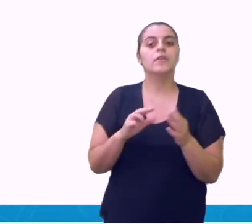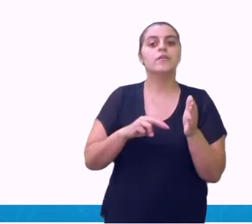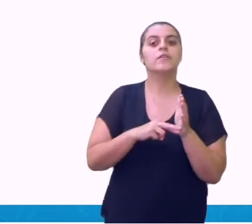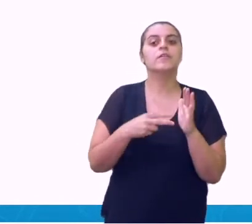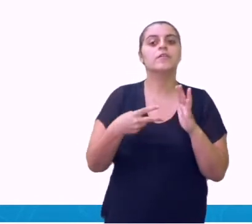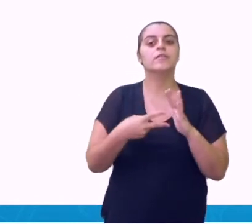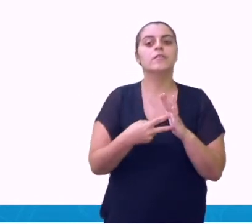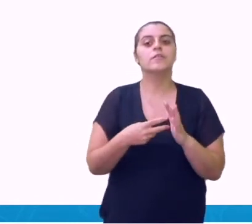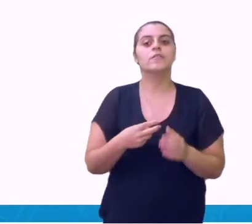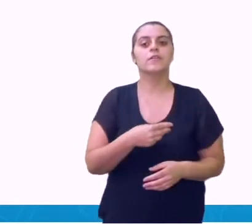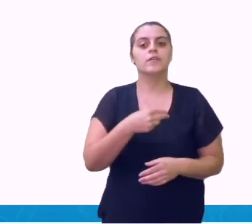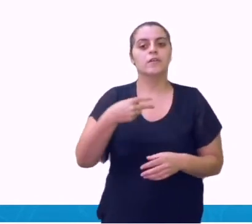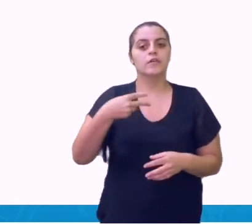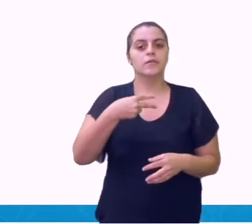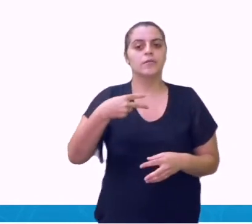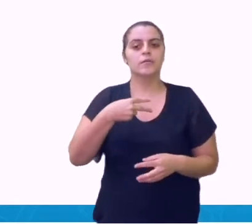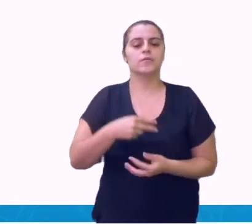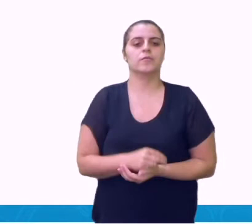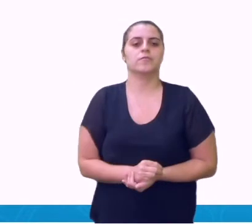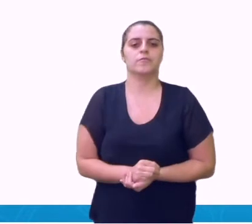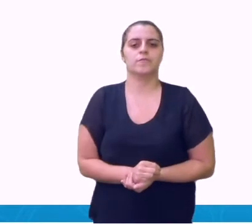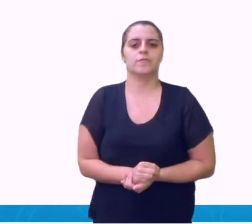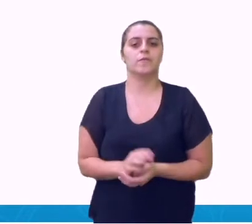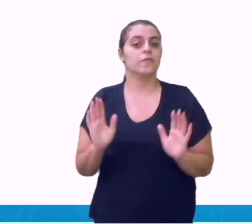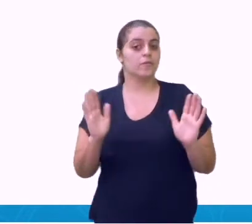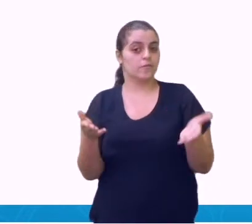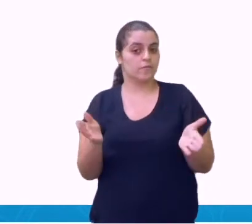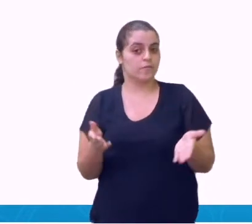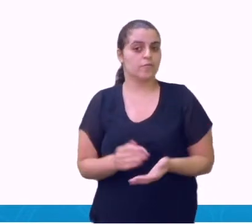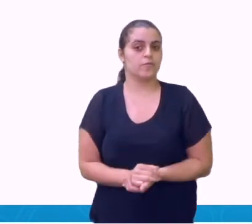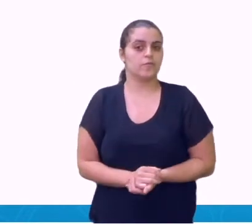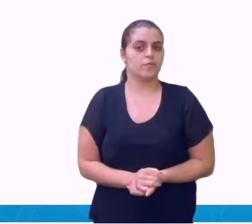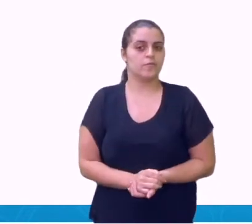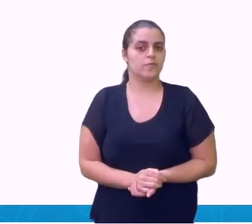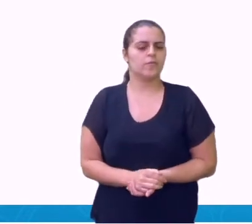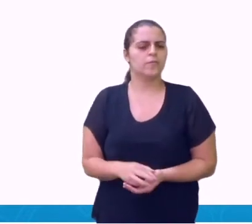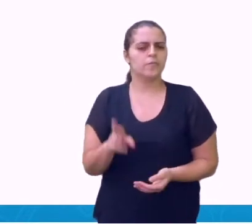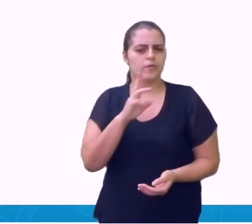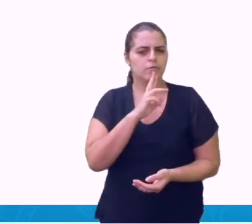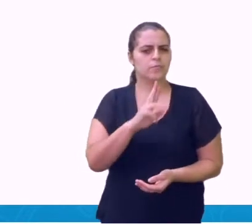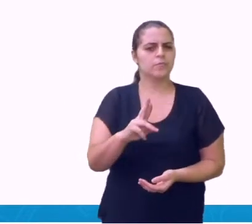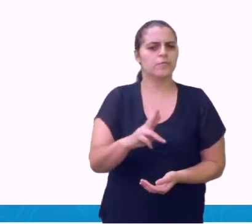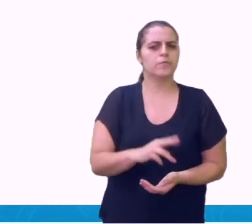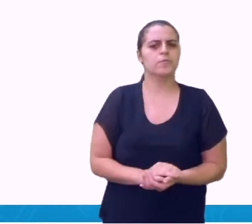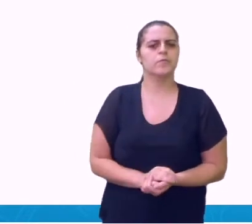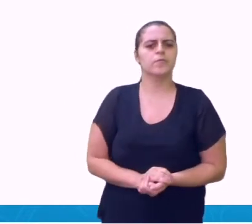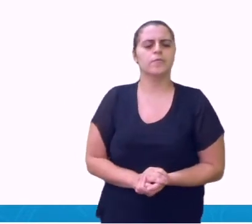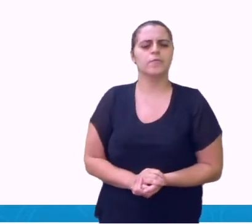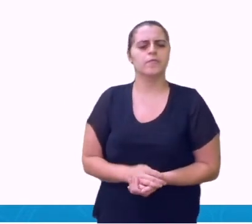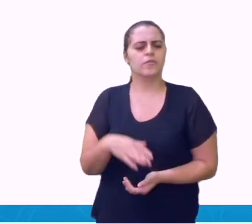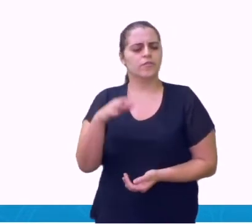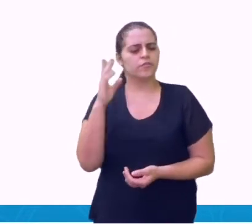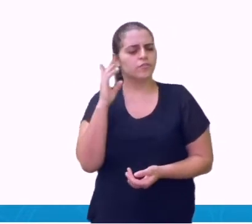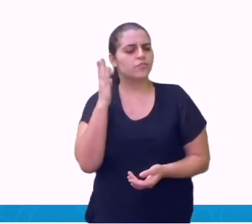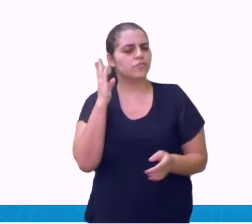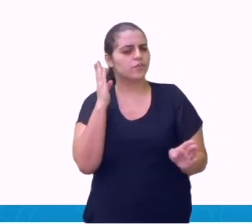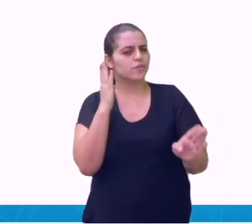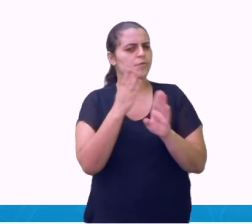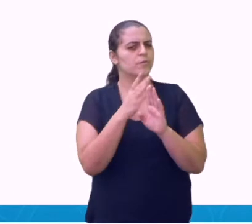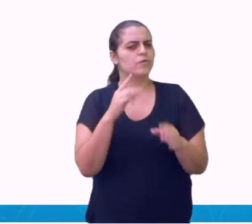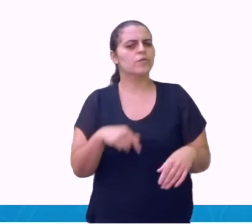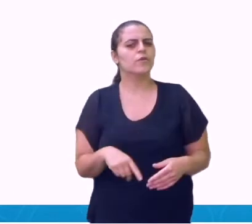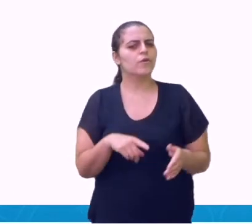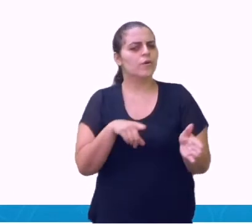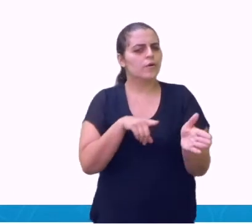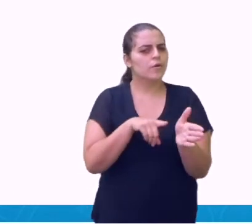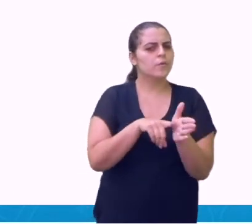de igualdade. Agora, nós iremos resolver a operação. Nós já identificamos o